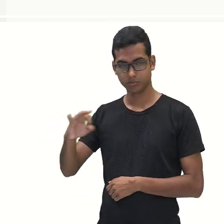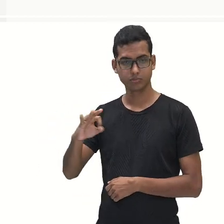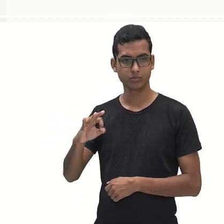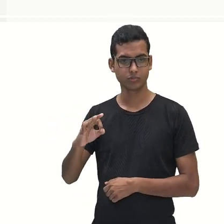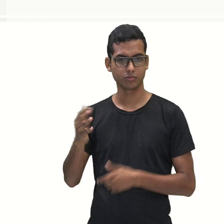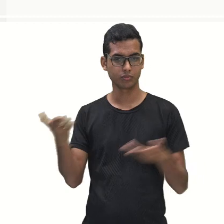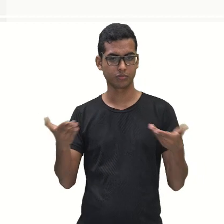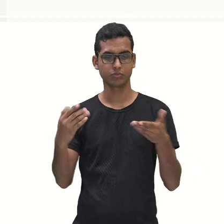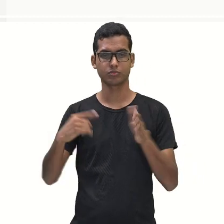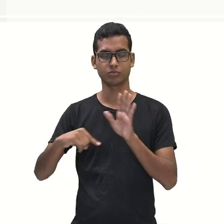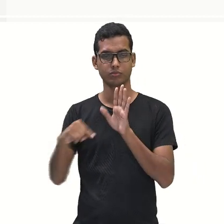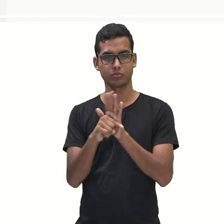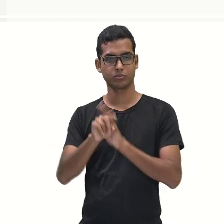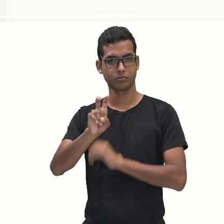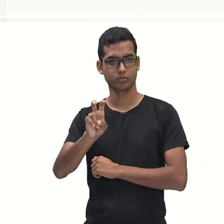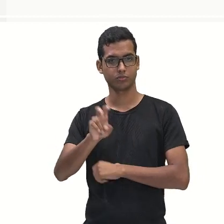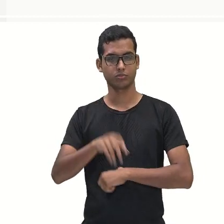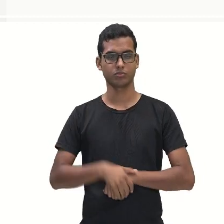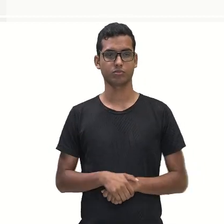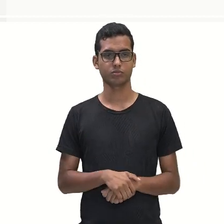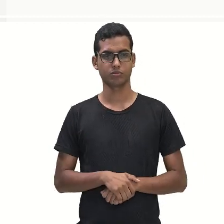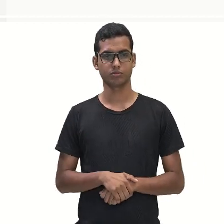ó, menos 5,